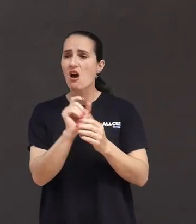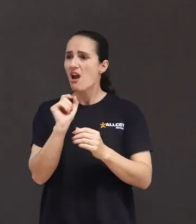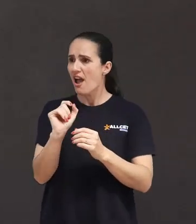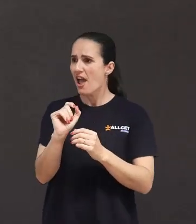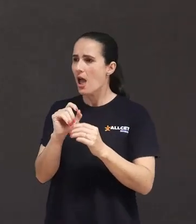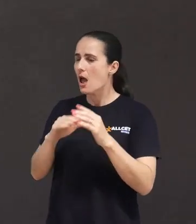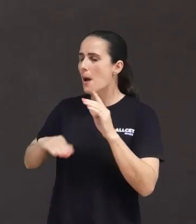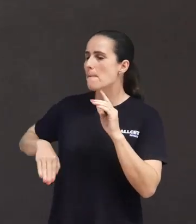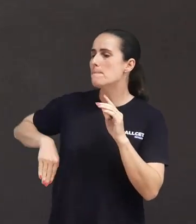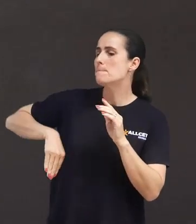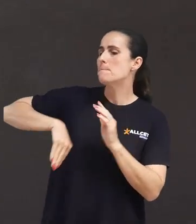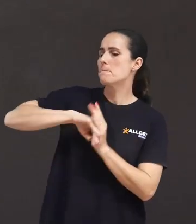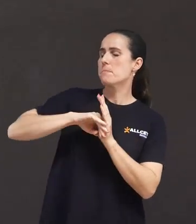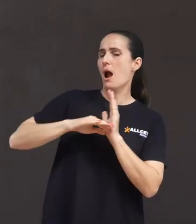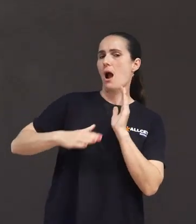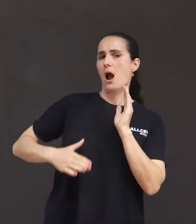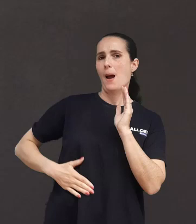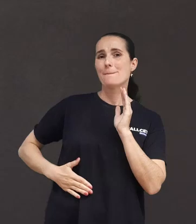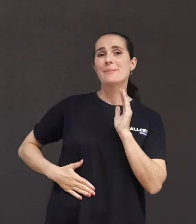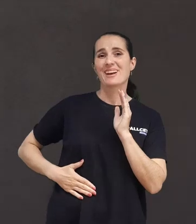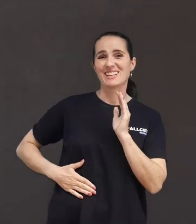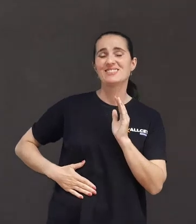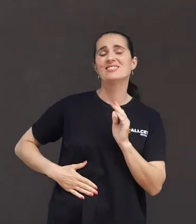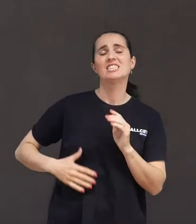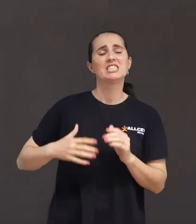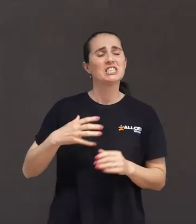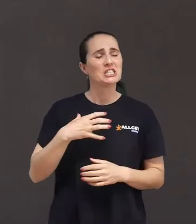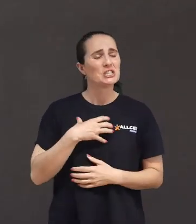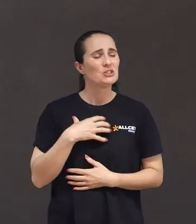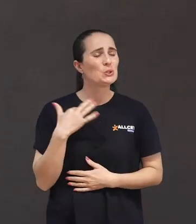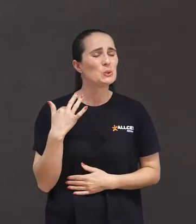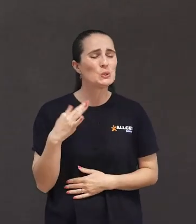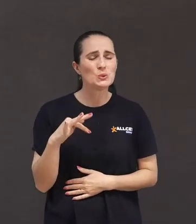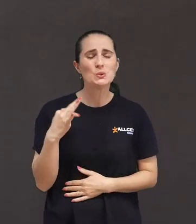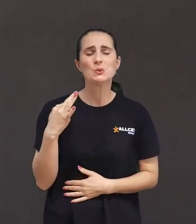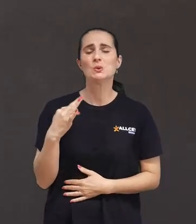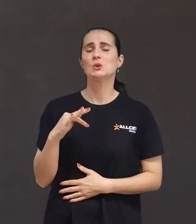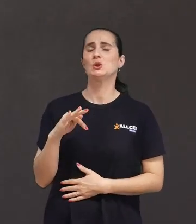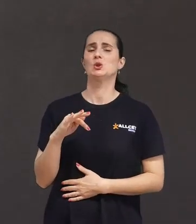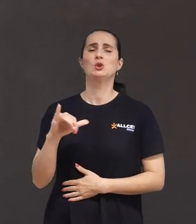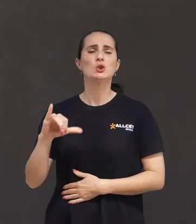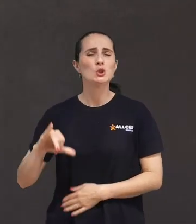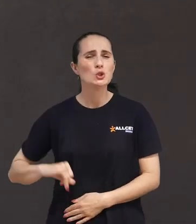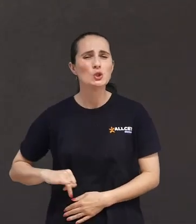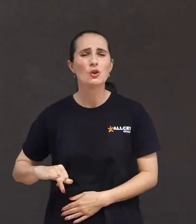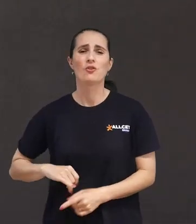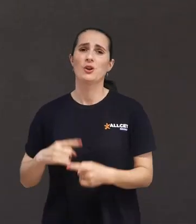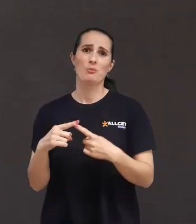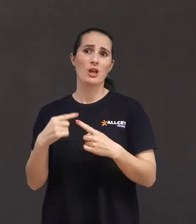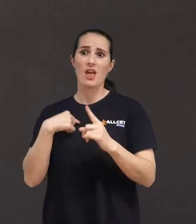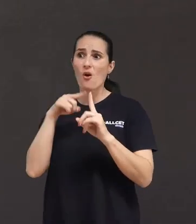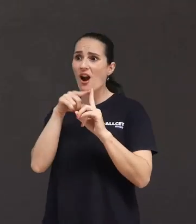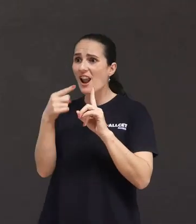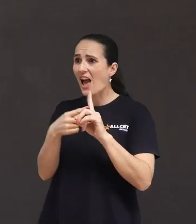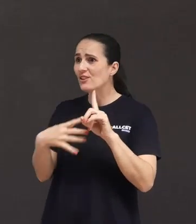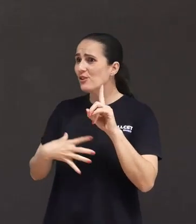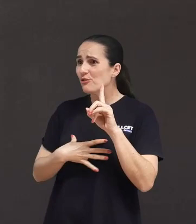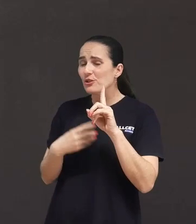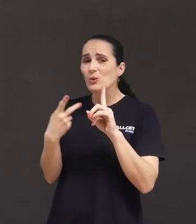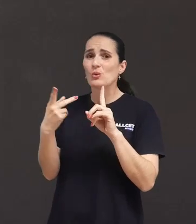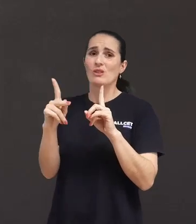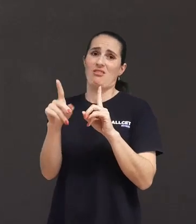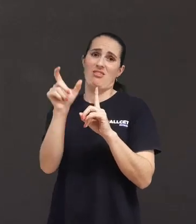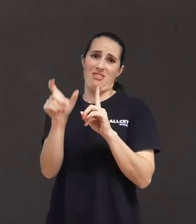Então eu acho que esse foi o momento mais doloroso porque assim, eu tava esperando os filhos dele e ele